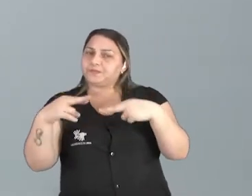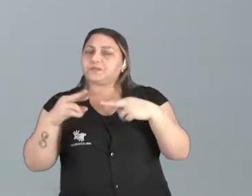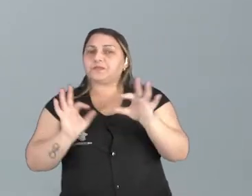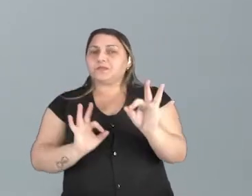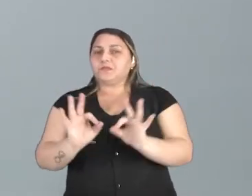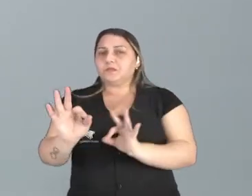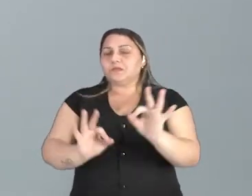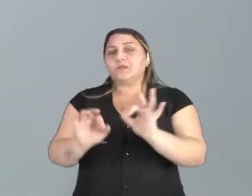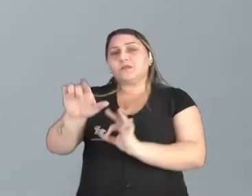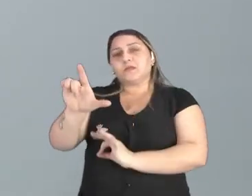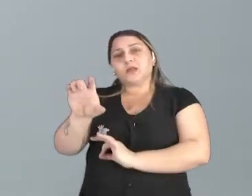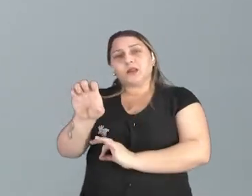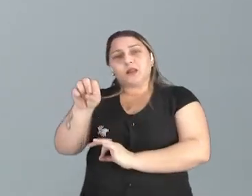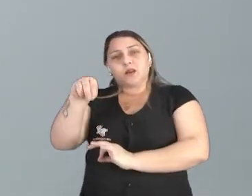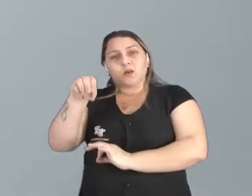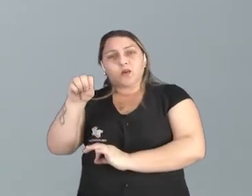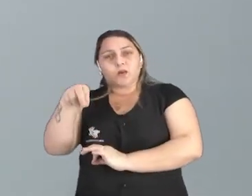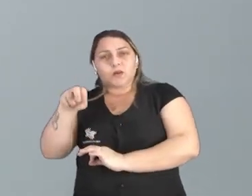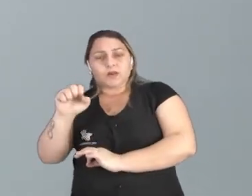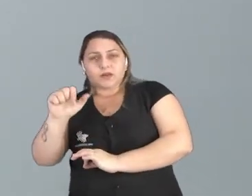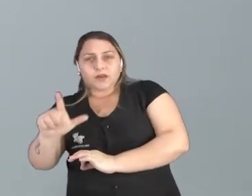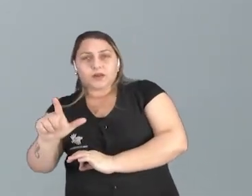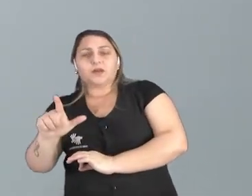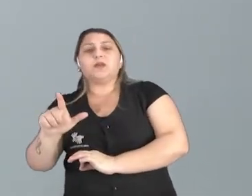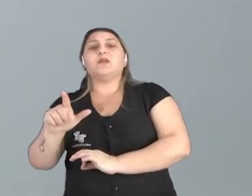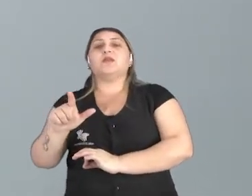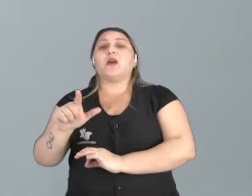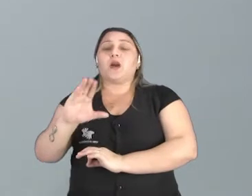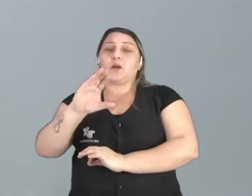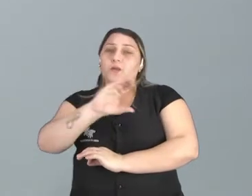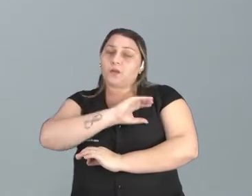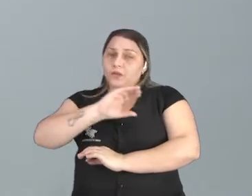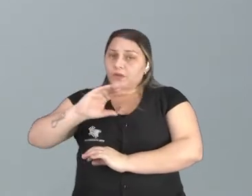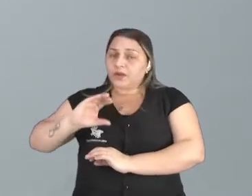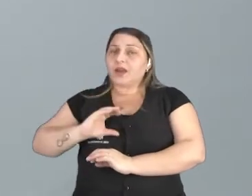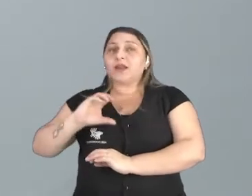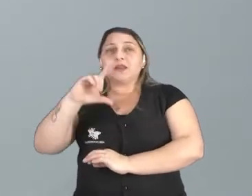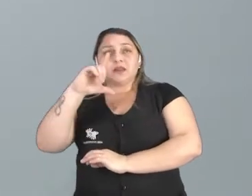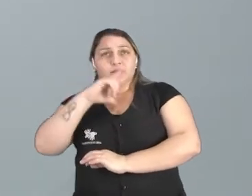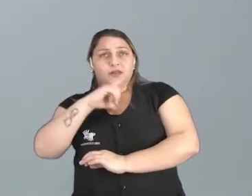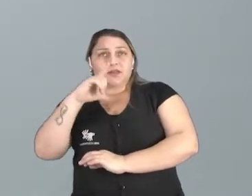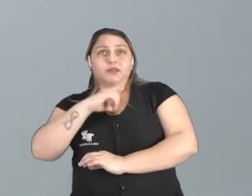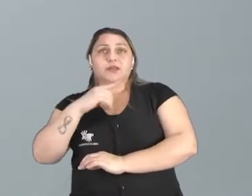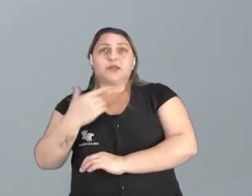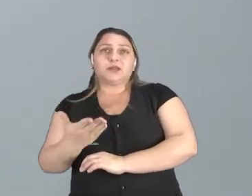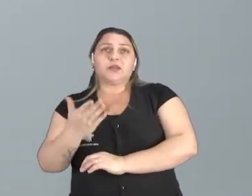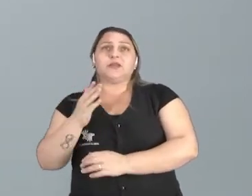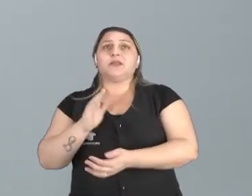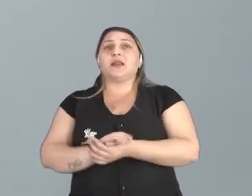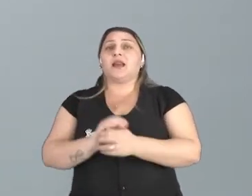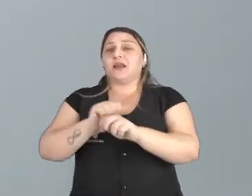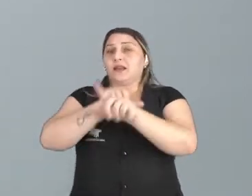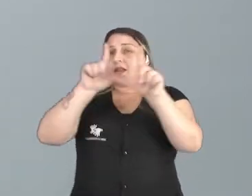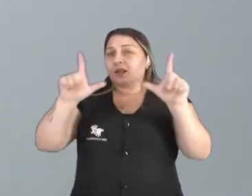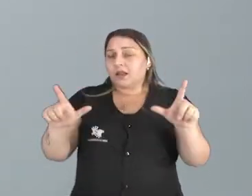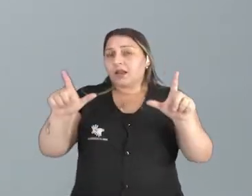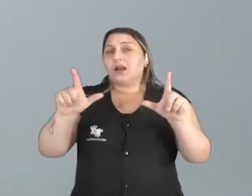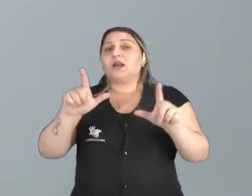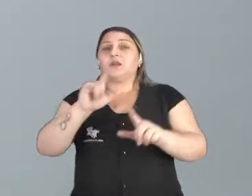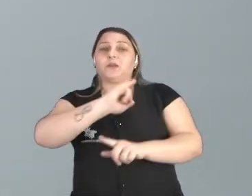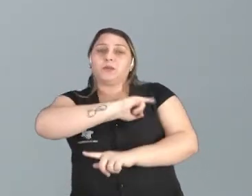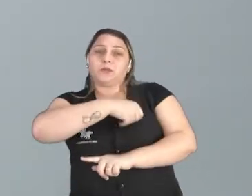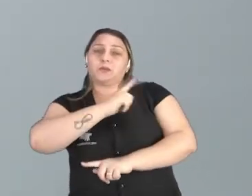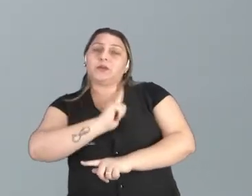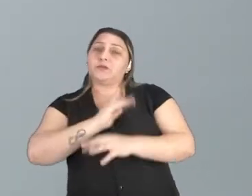organizado por Leonel Brizola, né? Como eu falei, ele é cunhado, então a gente tem essa questão, né? E claro que o Jango, ele